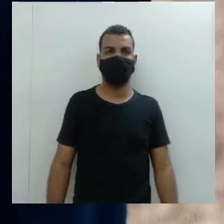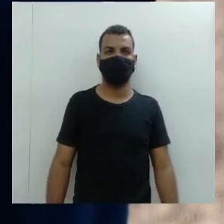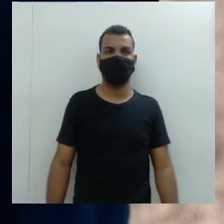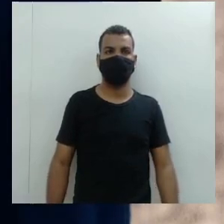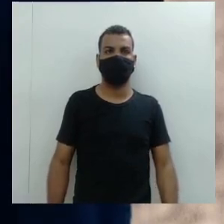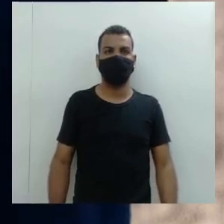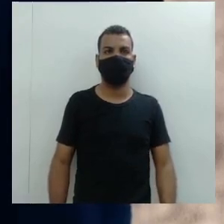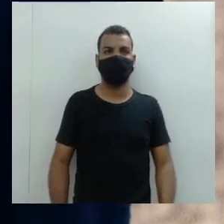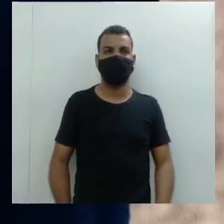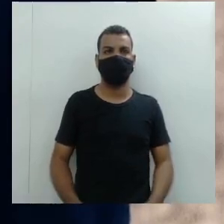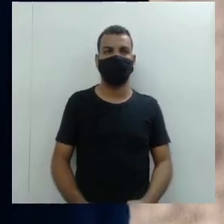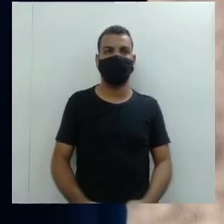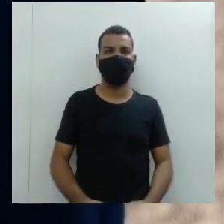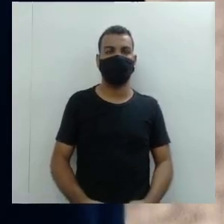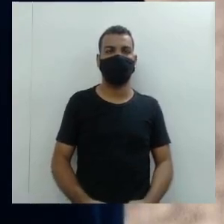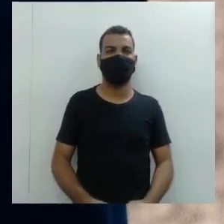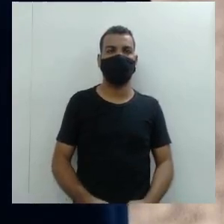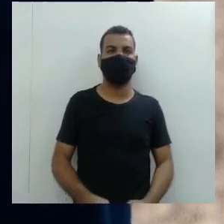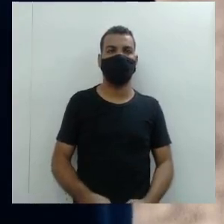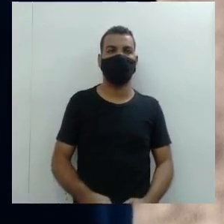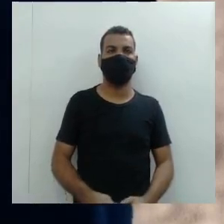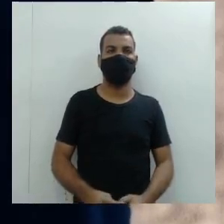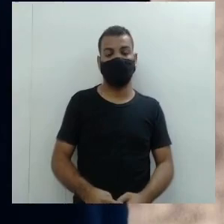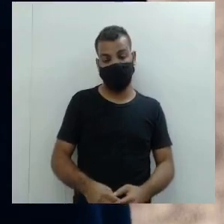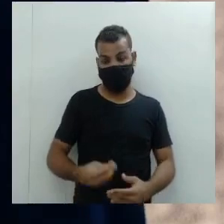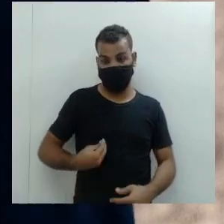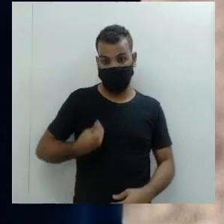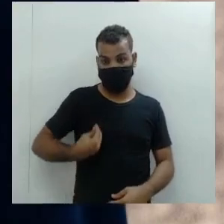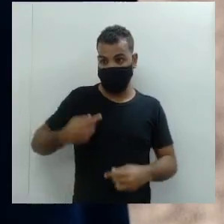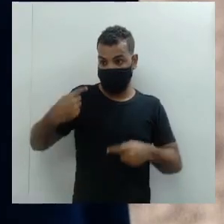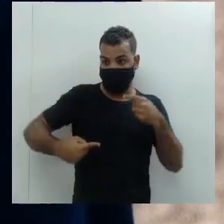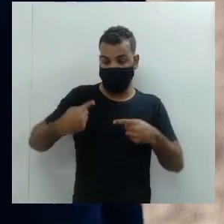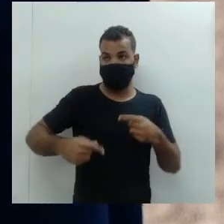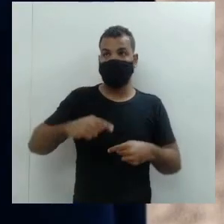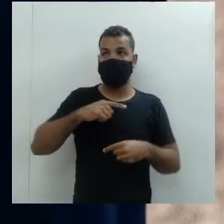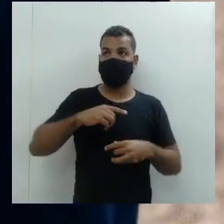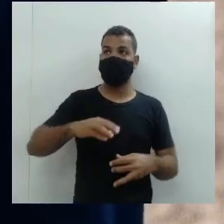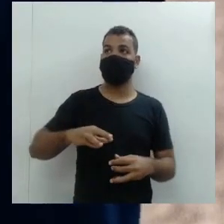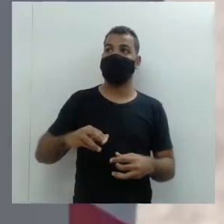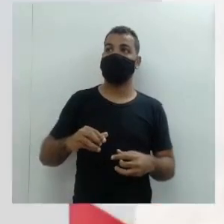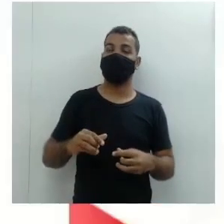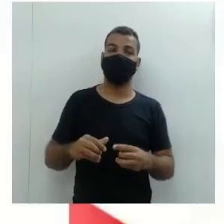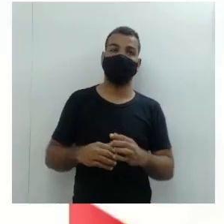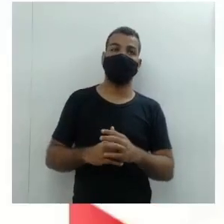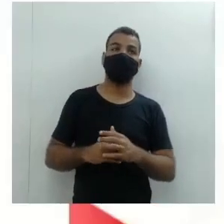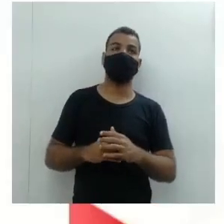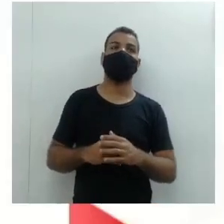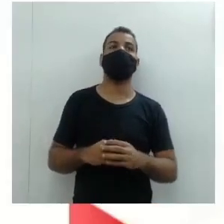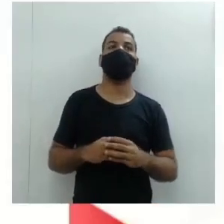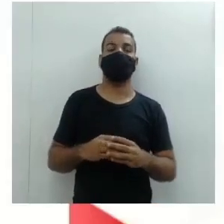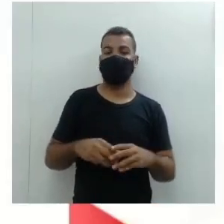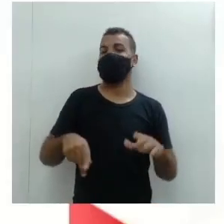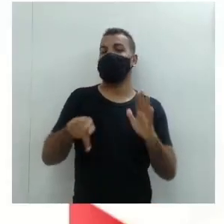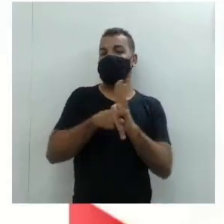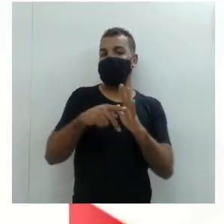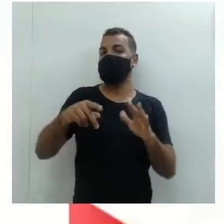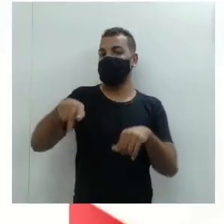diria, uma pessoa muito atuante na vida política, não só política, mas também diplomática do país.